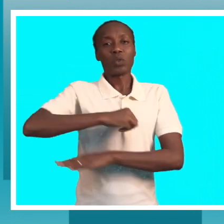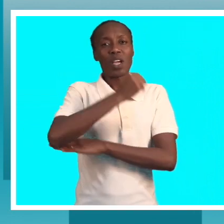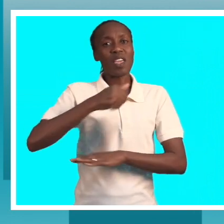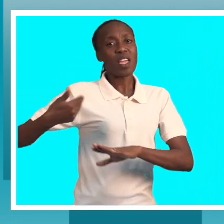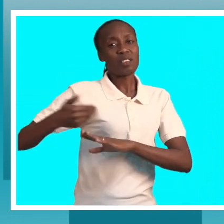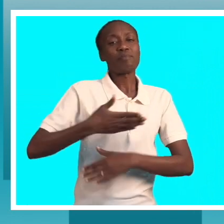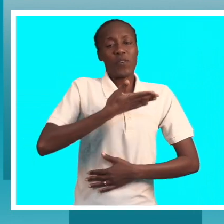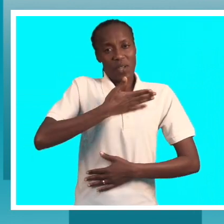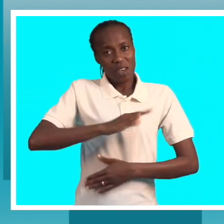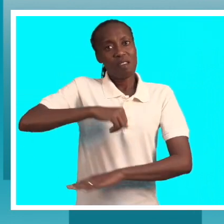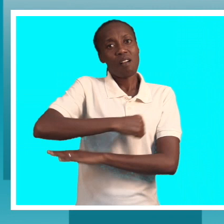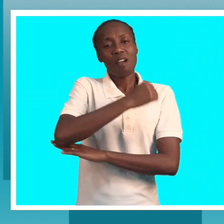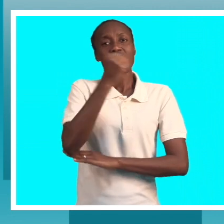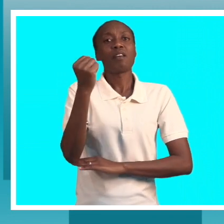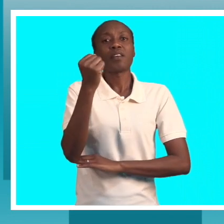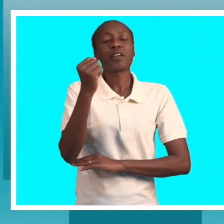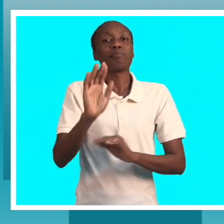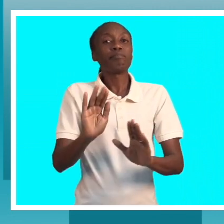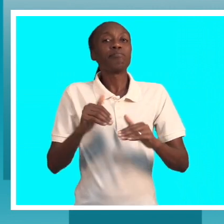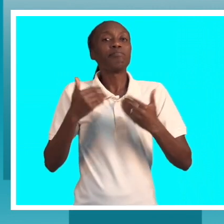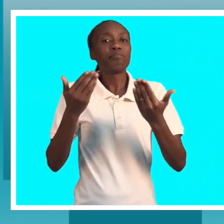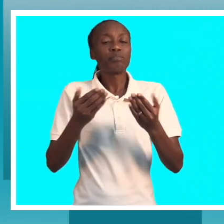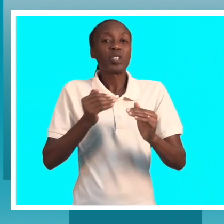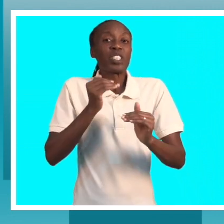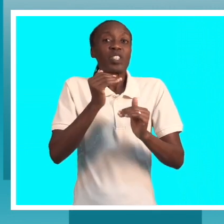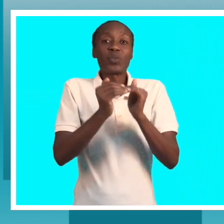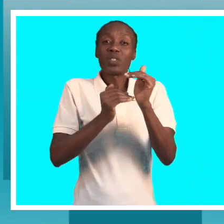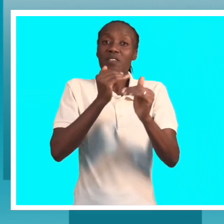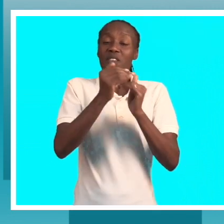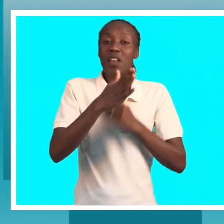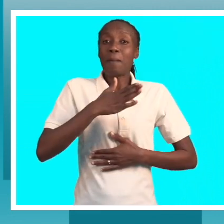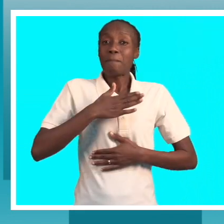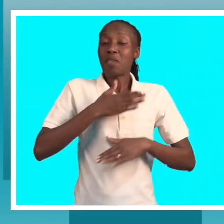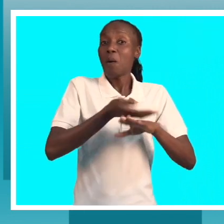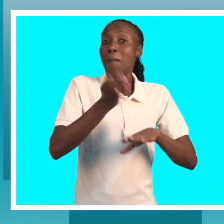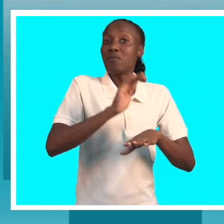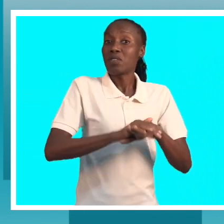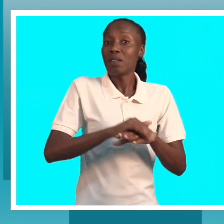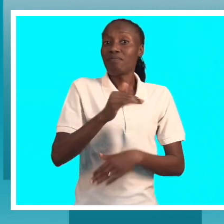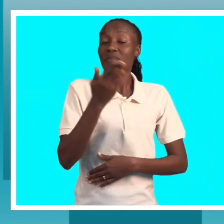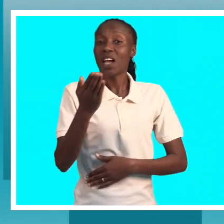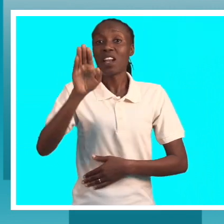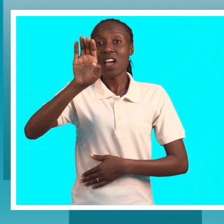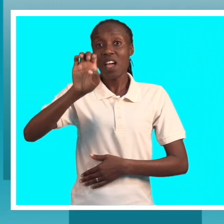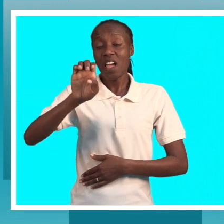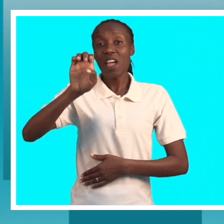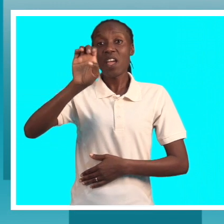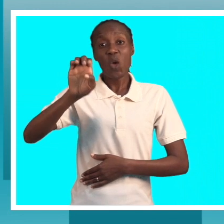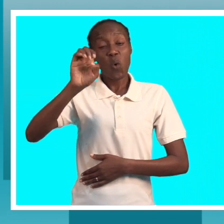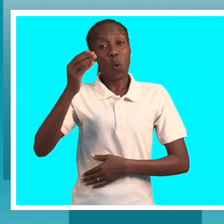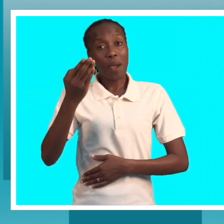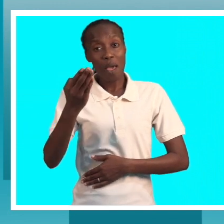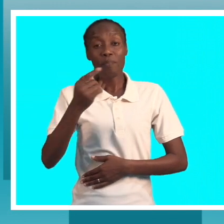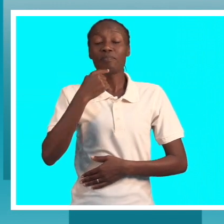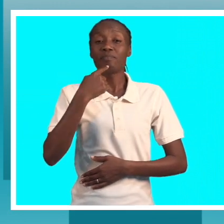quis ganhar. a nível de desenvolvimento da minha carreira na Europa, dizer